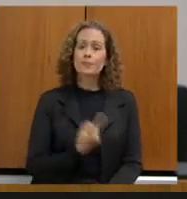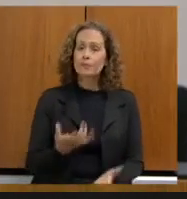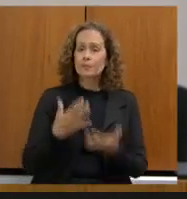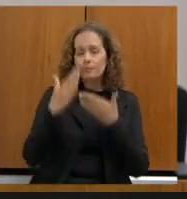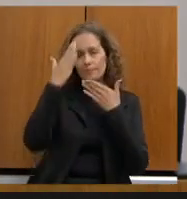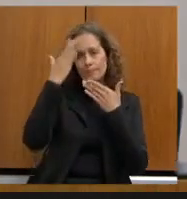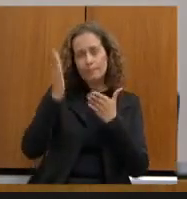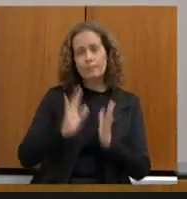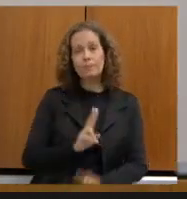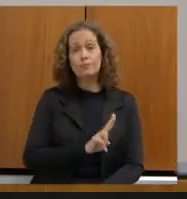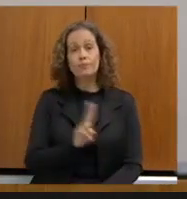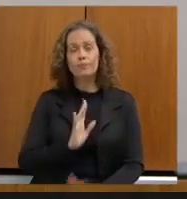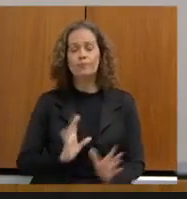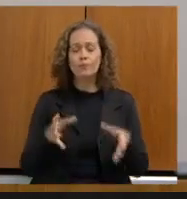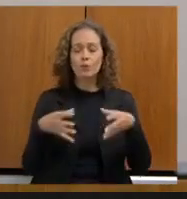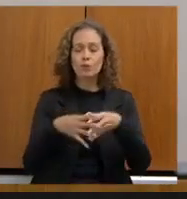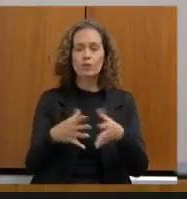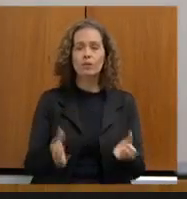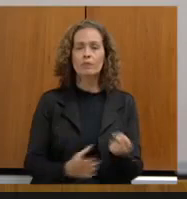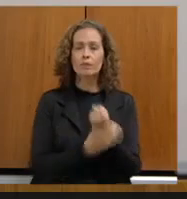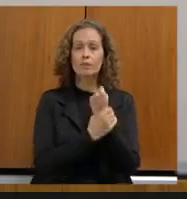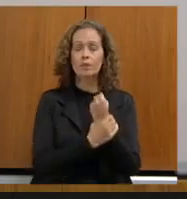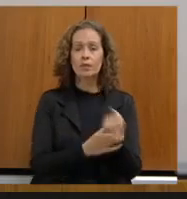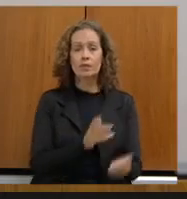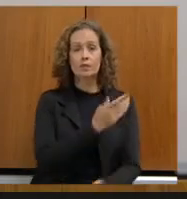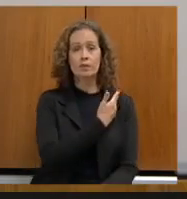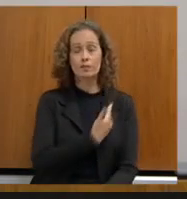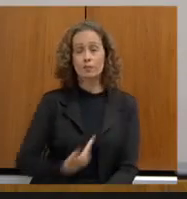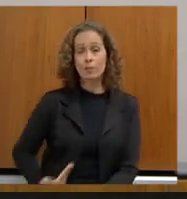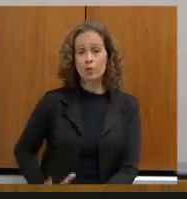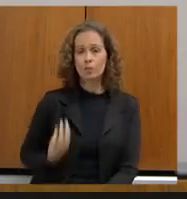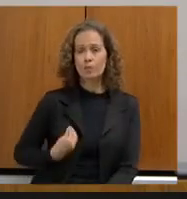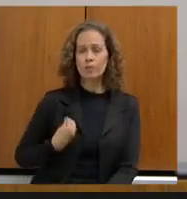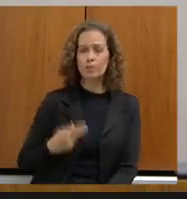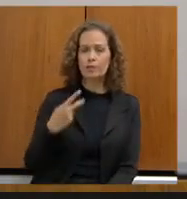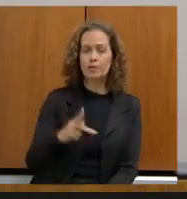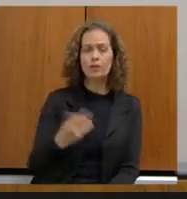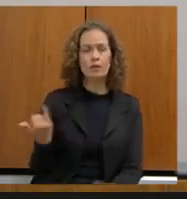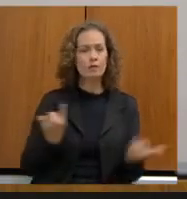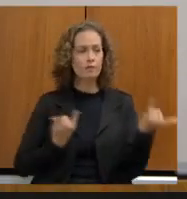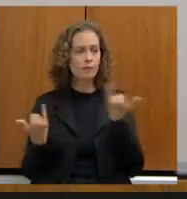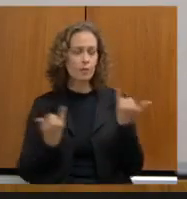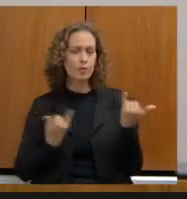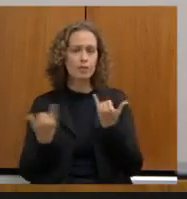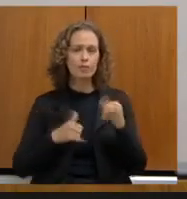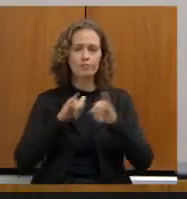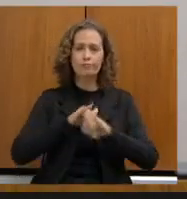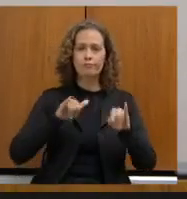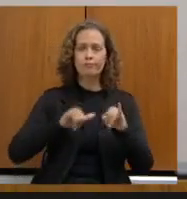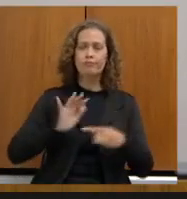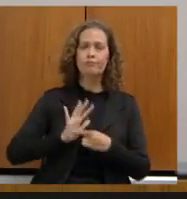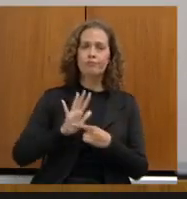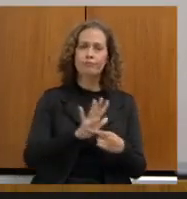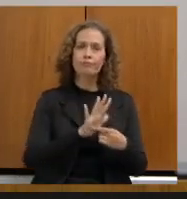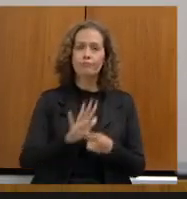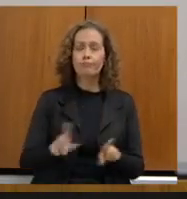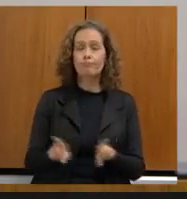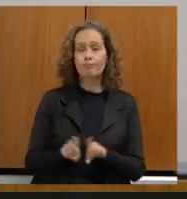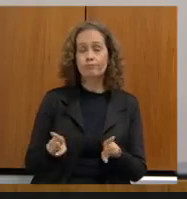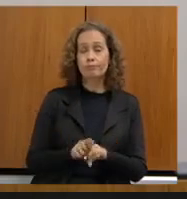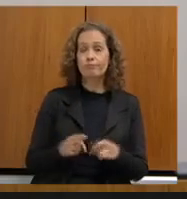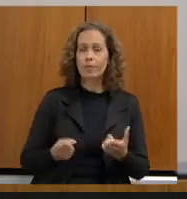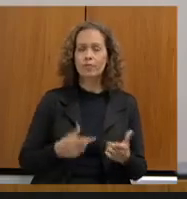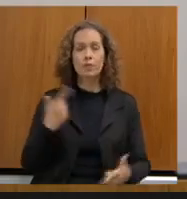agradecer e não da comissão de Segurança Pública aqui a vida do Senhor e as informações aqui prestadas pelo brilhante trabalho